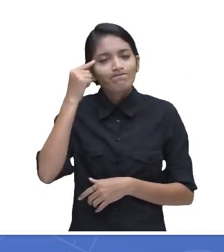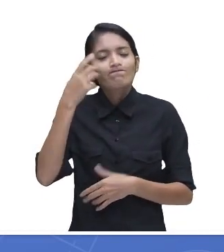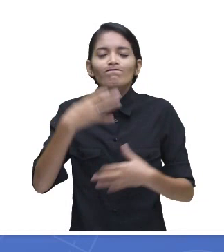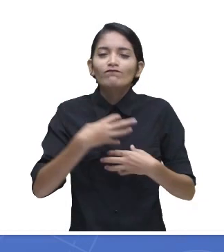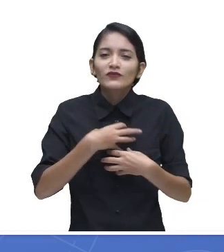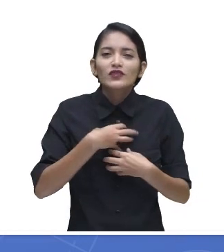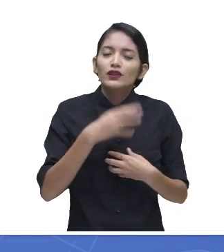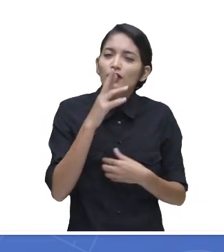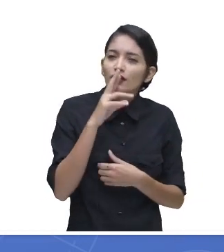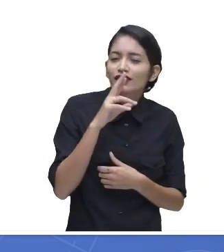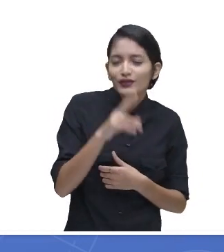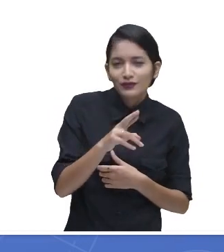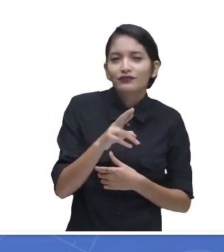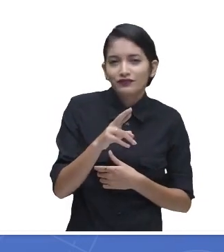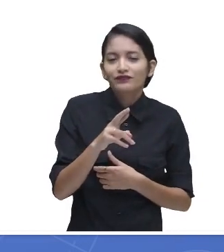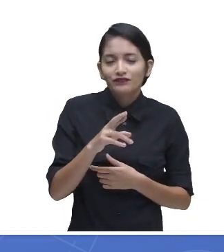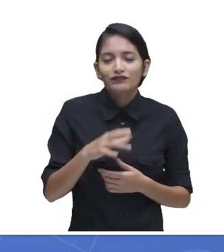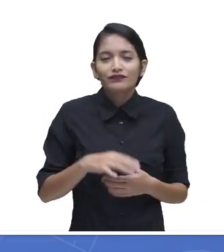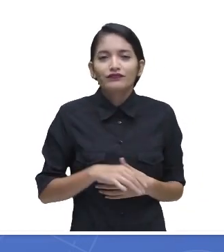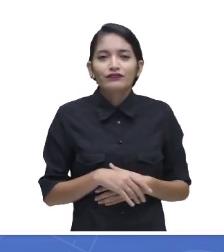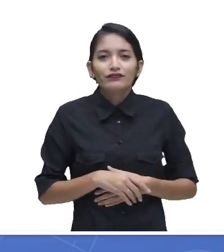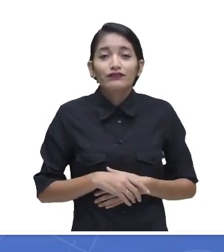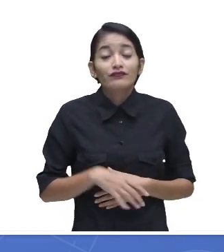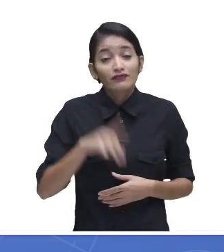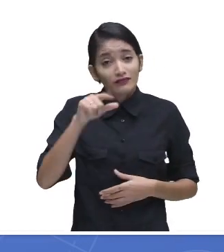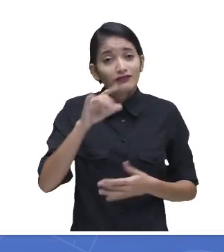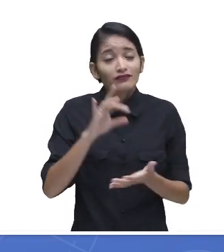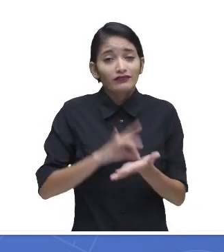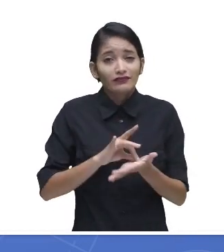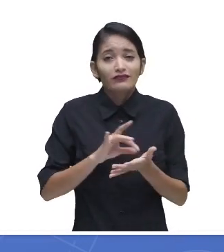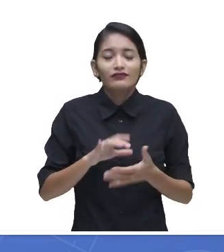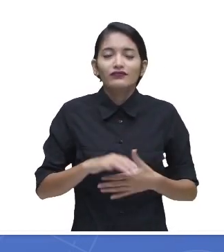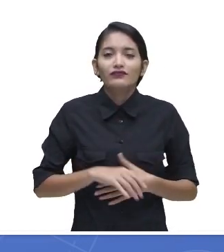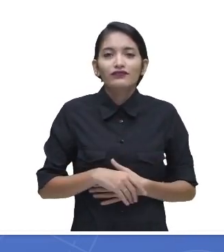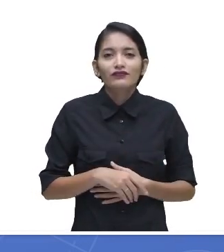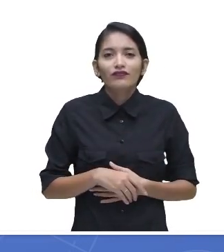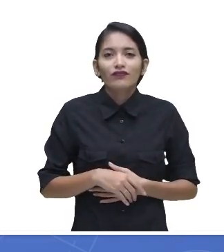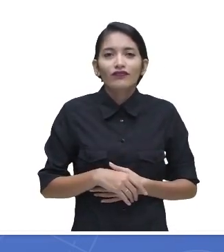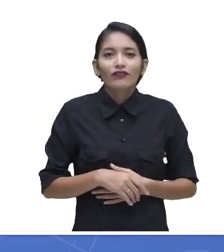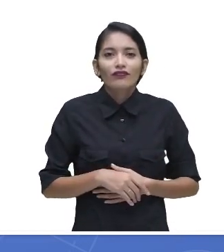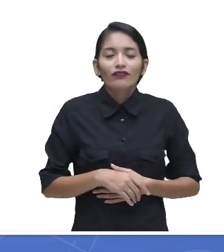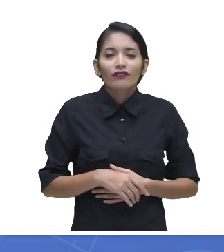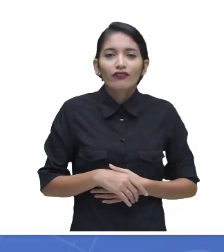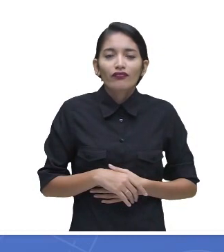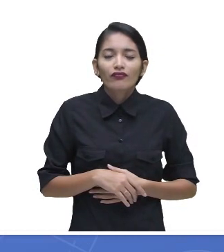de responder isso aí. Não é verdade? Então,